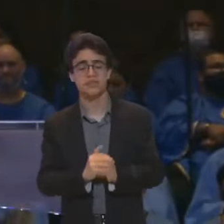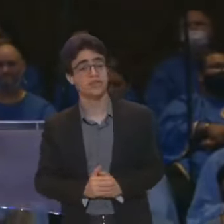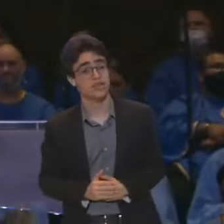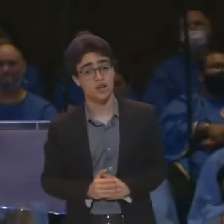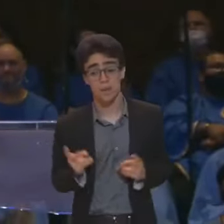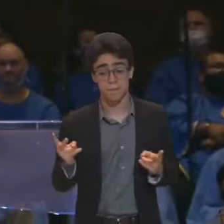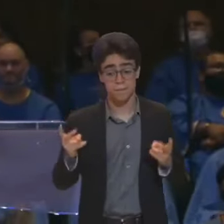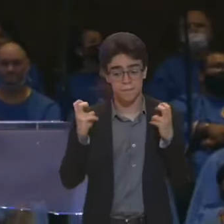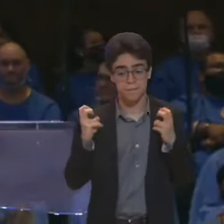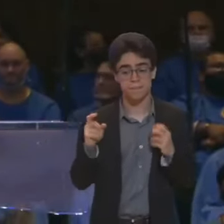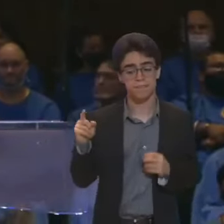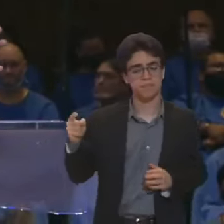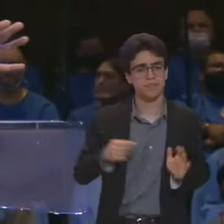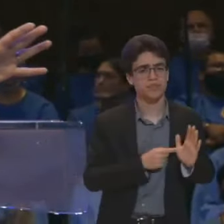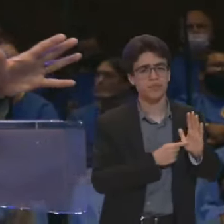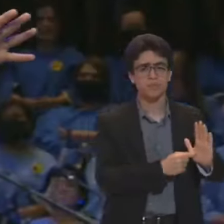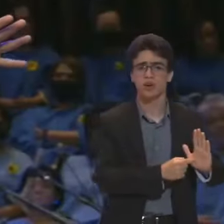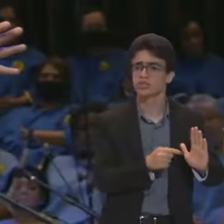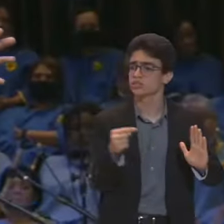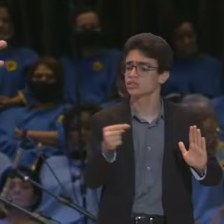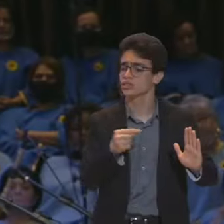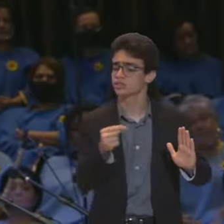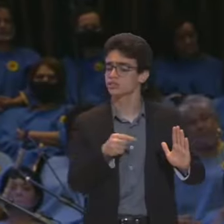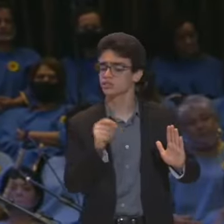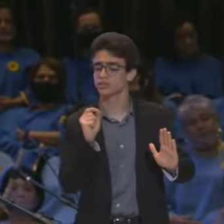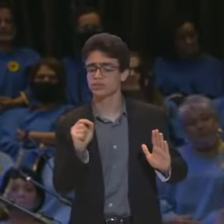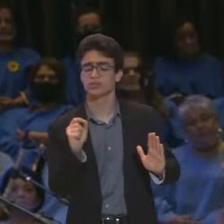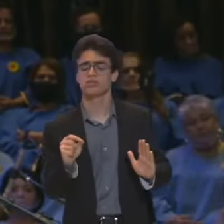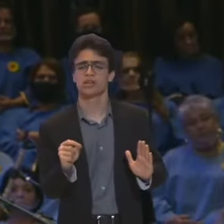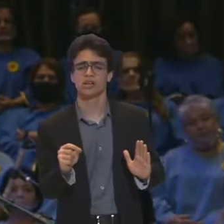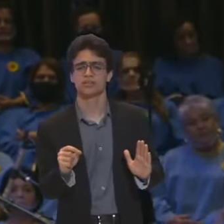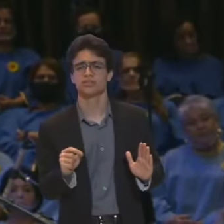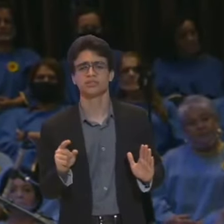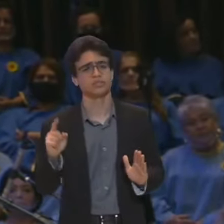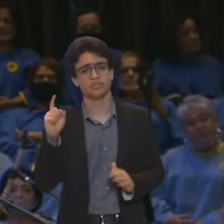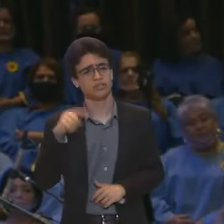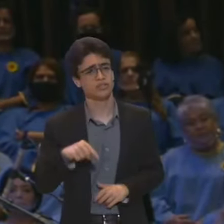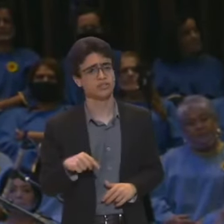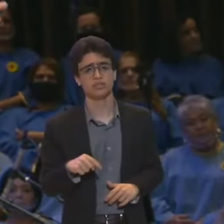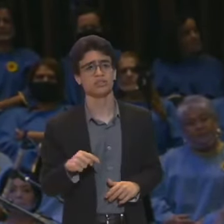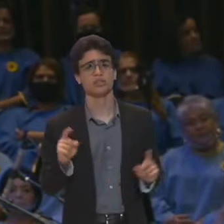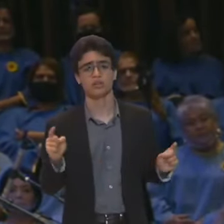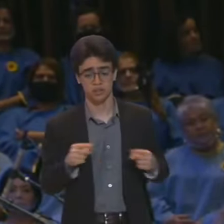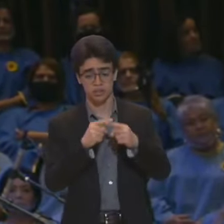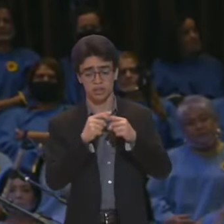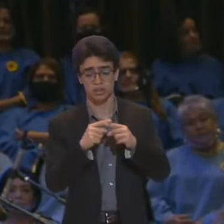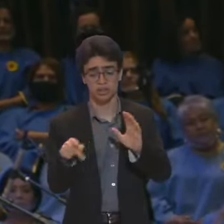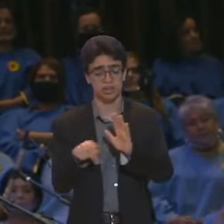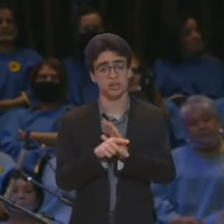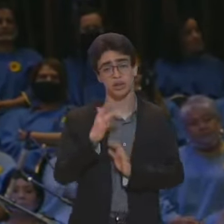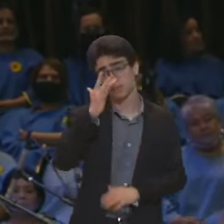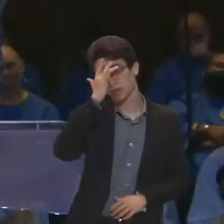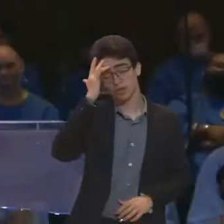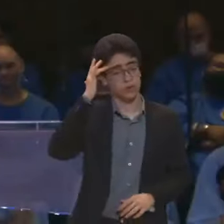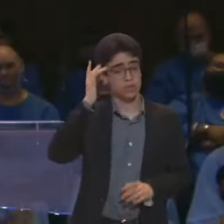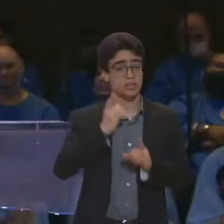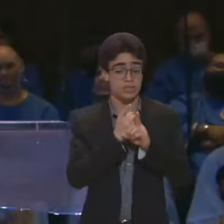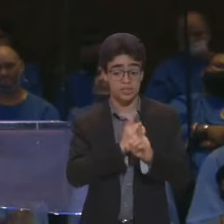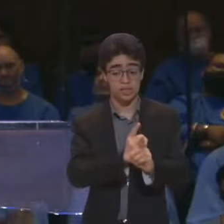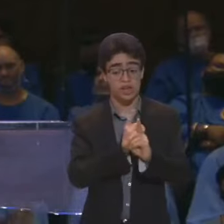esse texto é um texto muito próprio para discípulos, porque é um texto